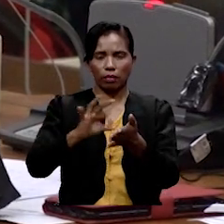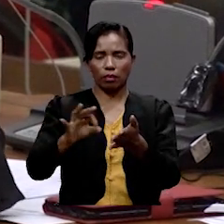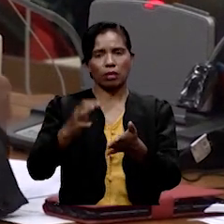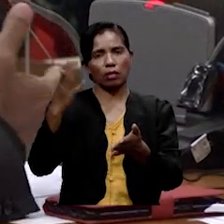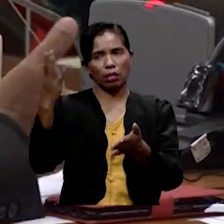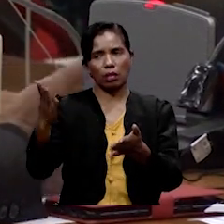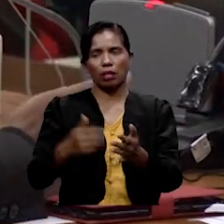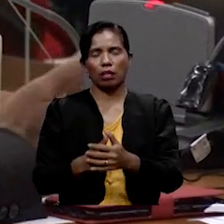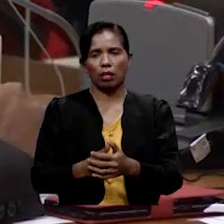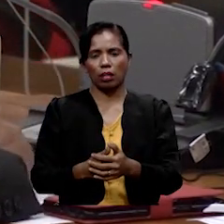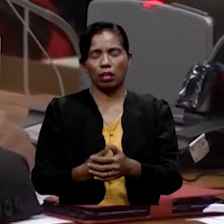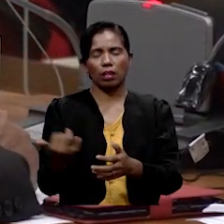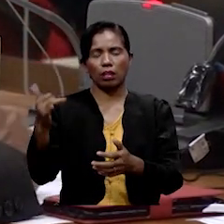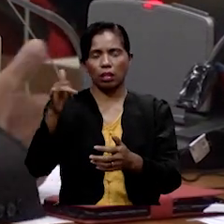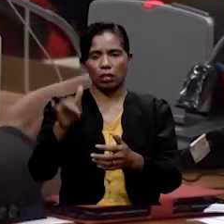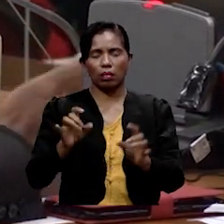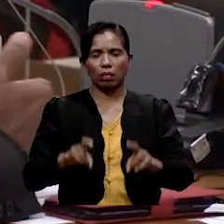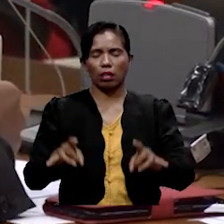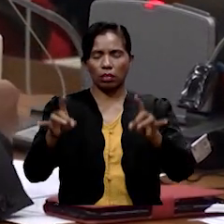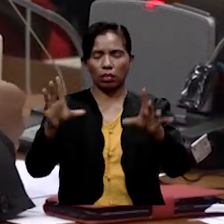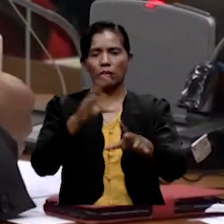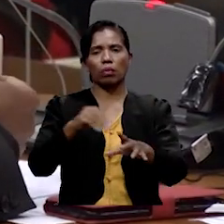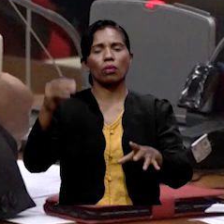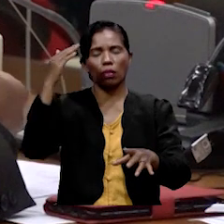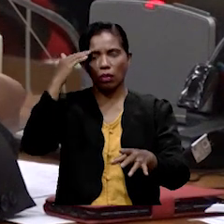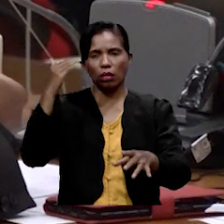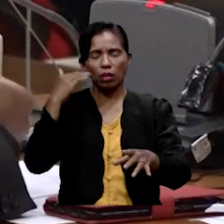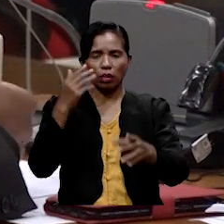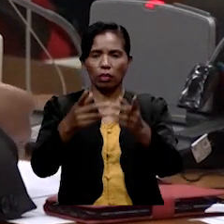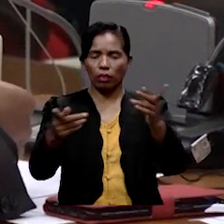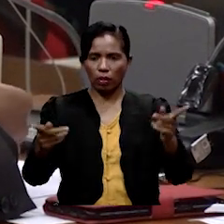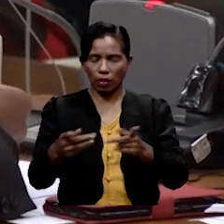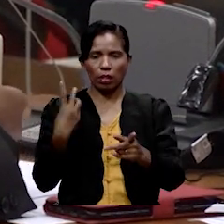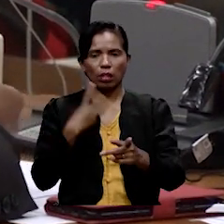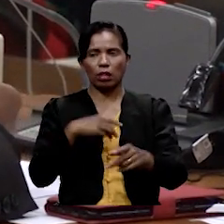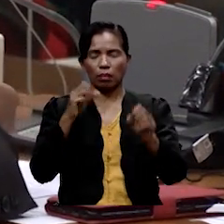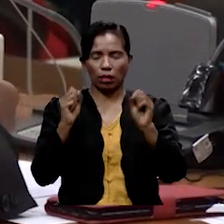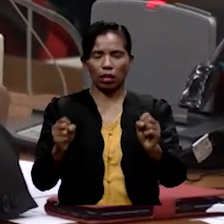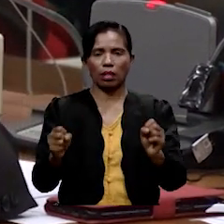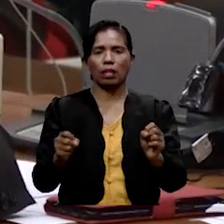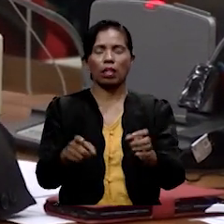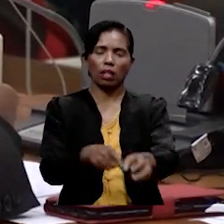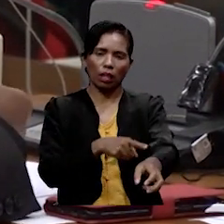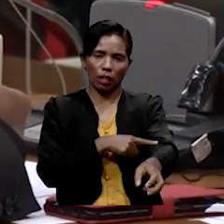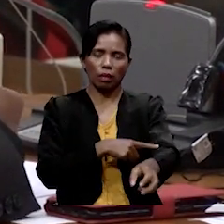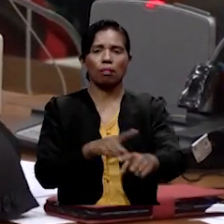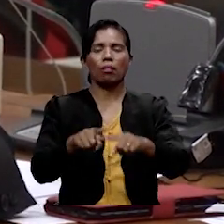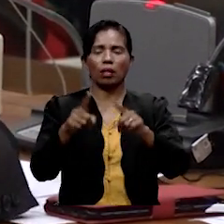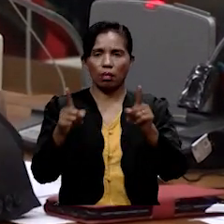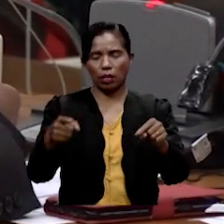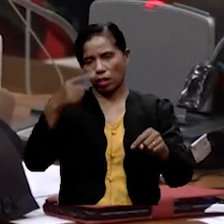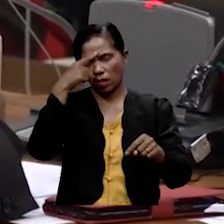va além será tuba Austrália no mos Coreia Fati ini tebelen la merese ona kliro na mai be